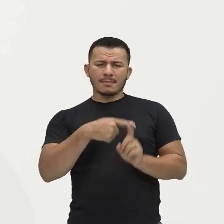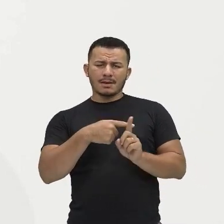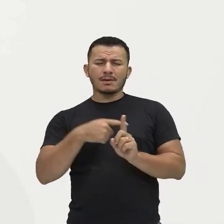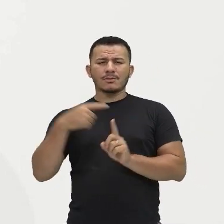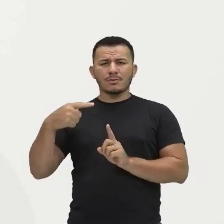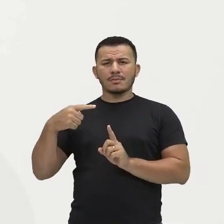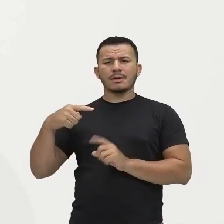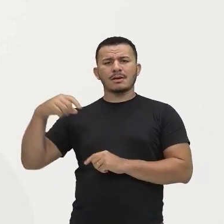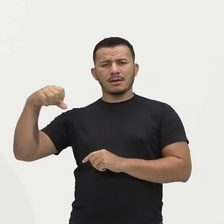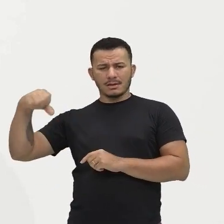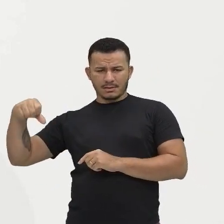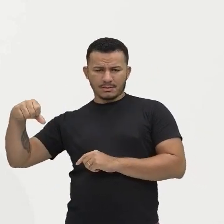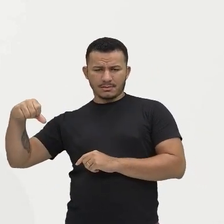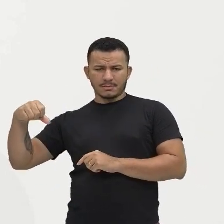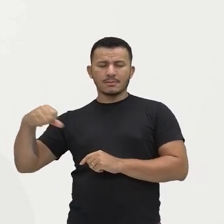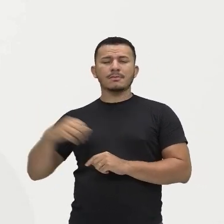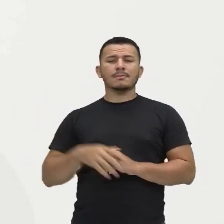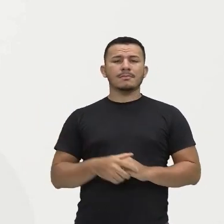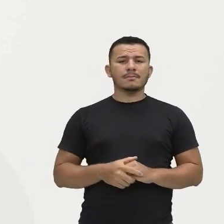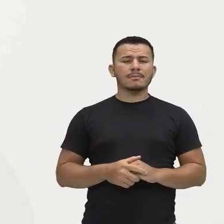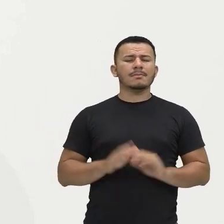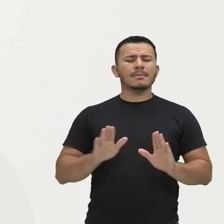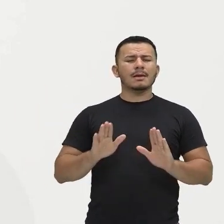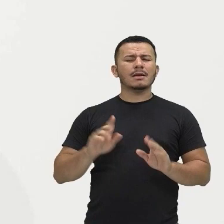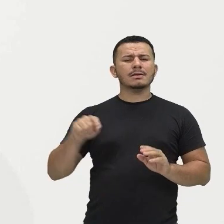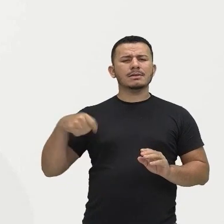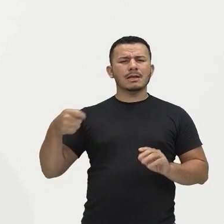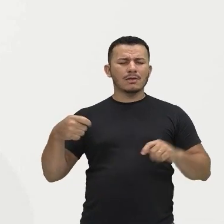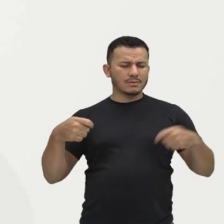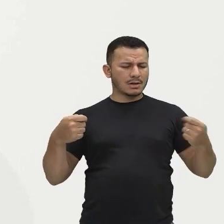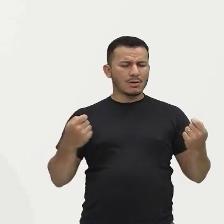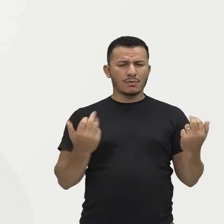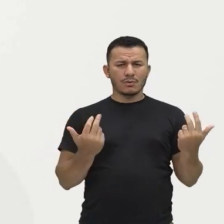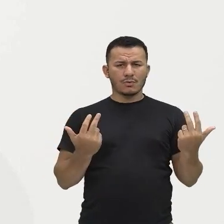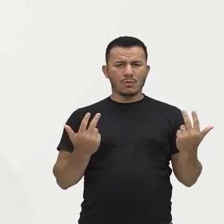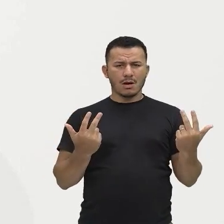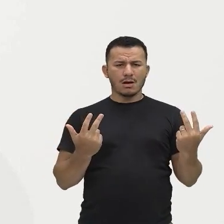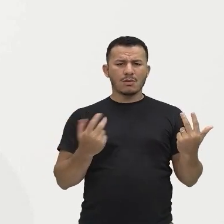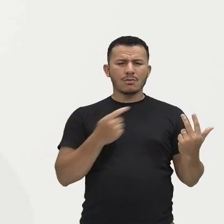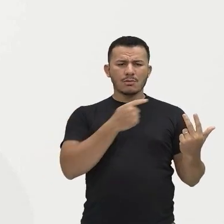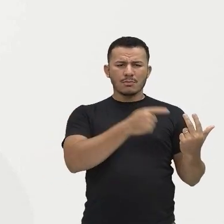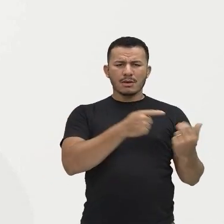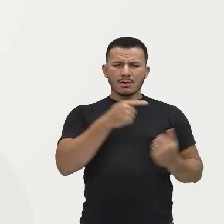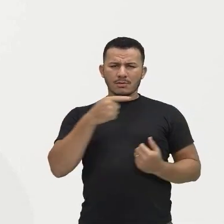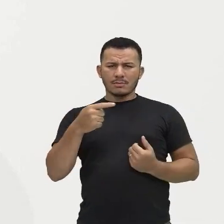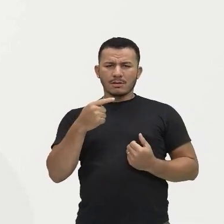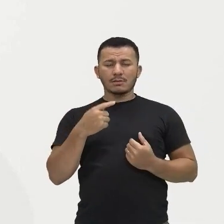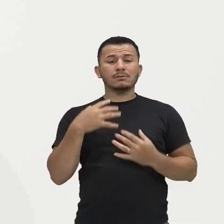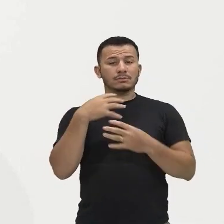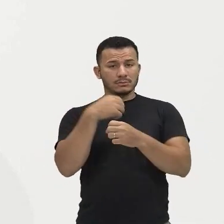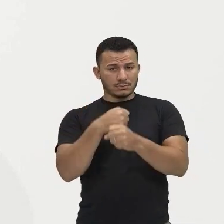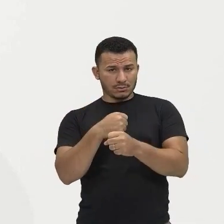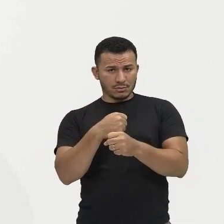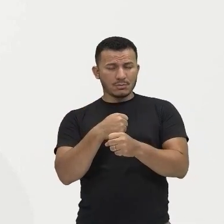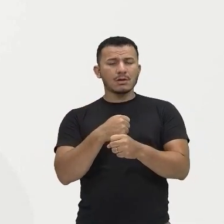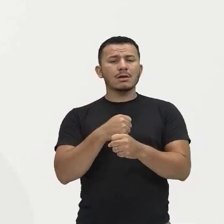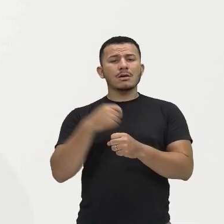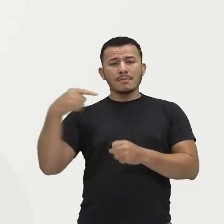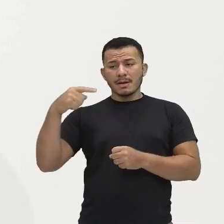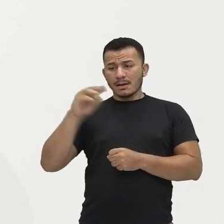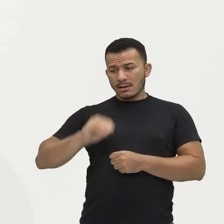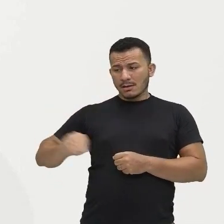que ocorreu aqui, pessoal? Os sinais não são iguais, somam-se os números e repete o mesmo sinal. Ou seja, vai